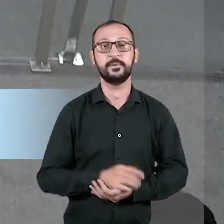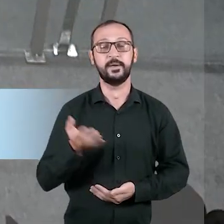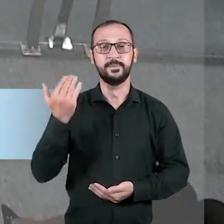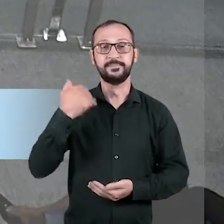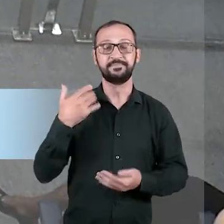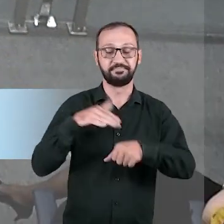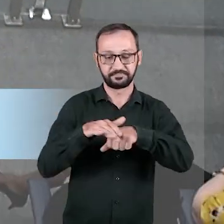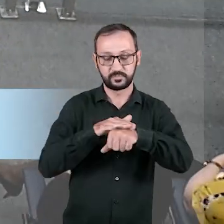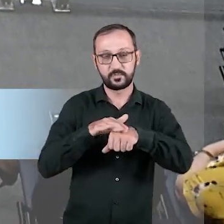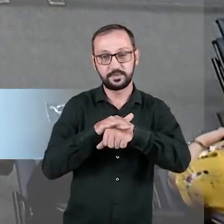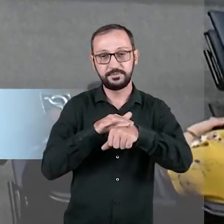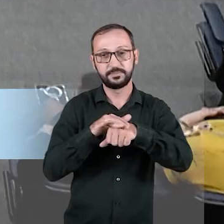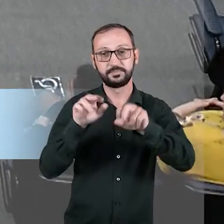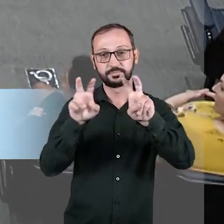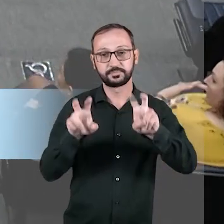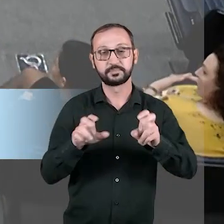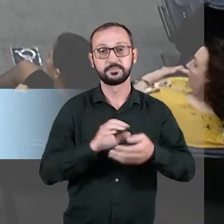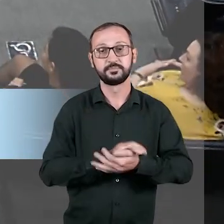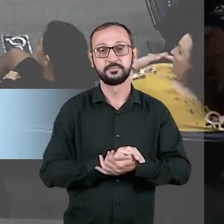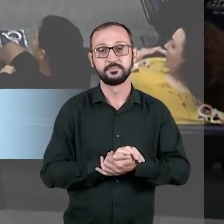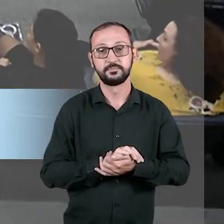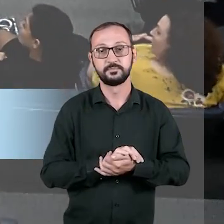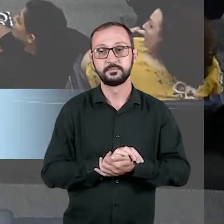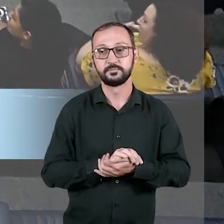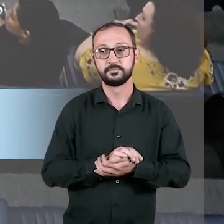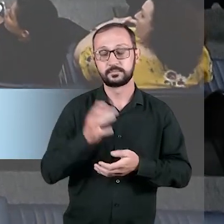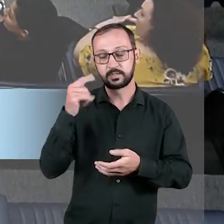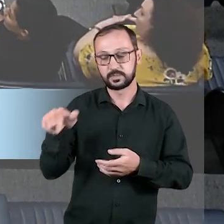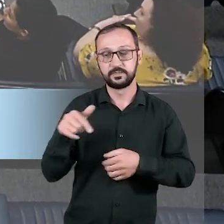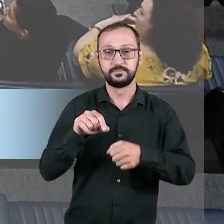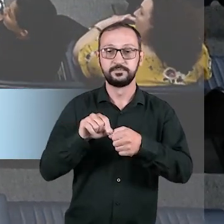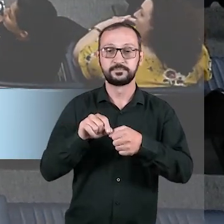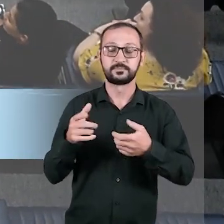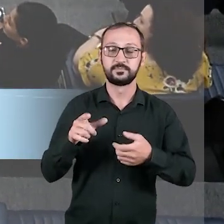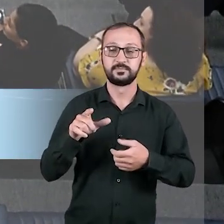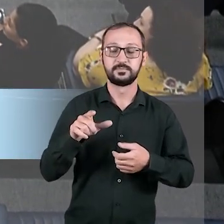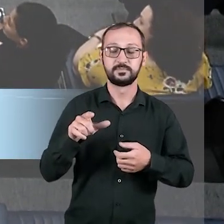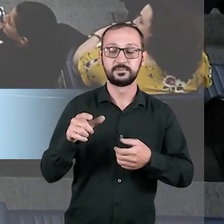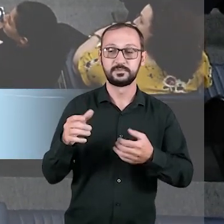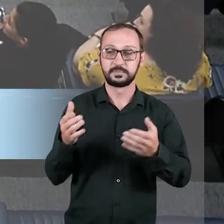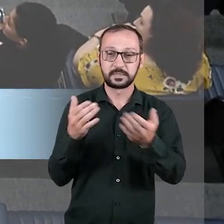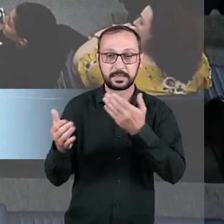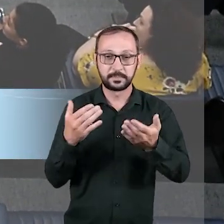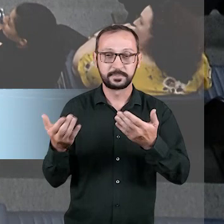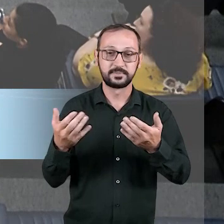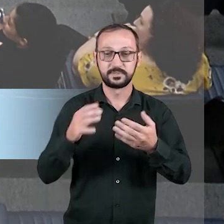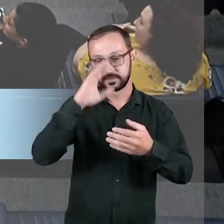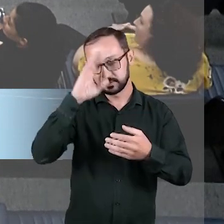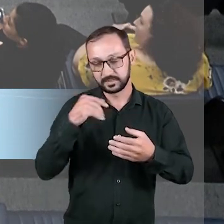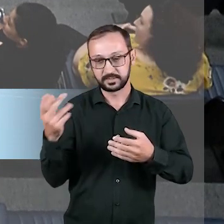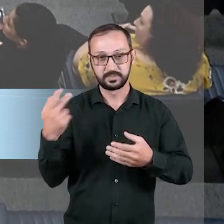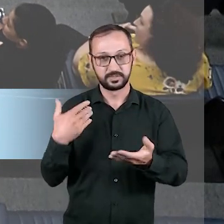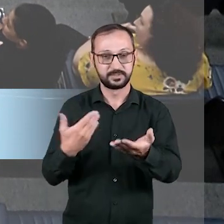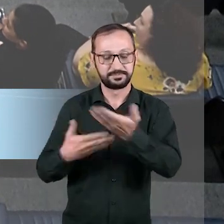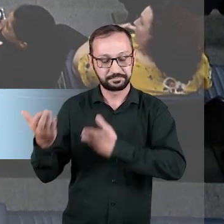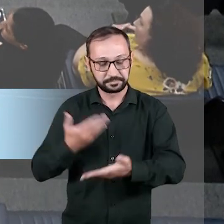A gente conversa bastante sobre isso. Inclusive, eu acho que ela faz um pouco de laboratório comigo, né? Para poder. E eu também faço uma terapia de graça